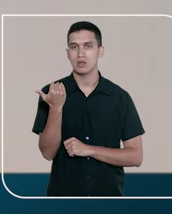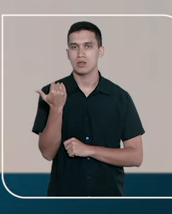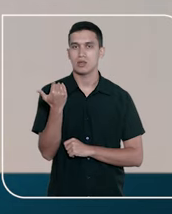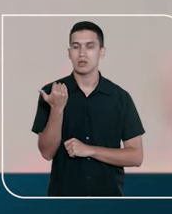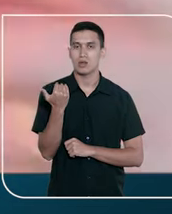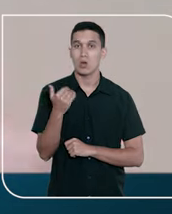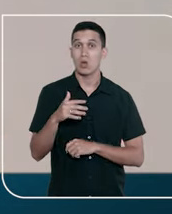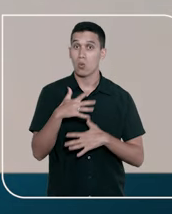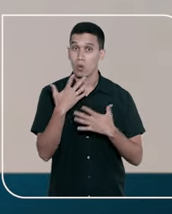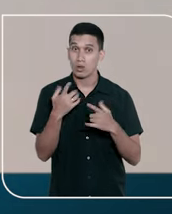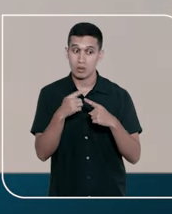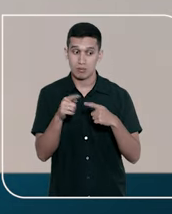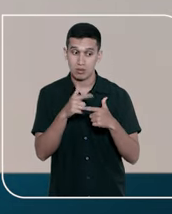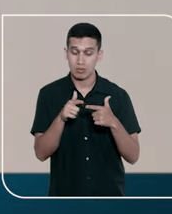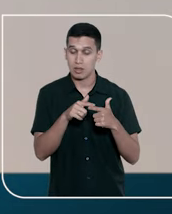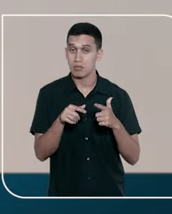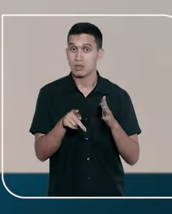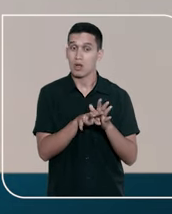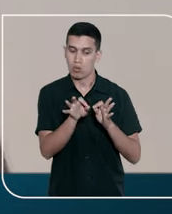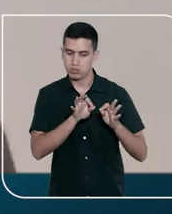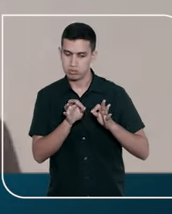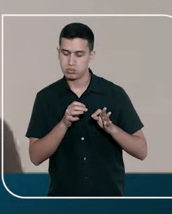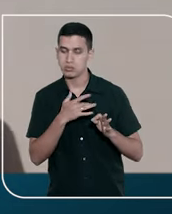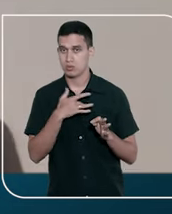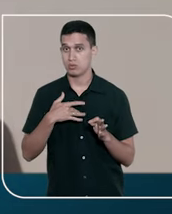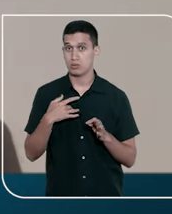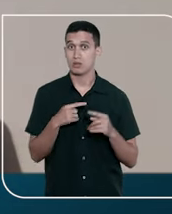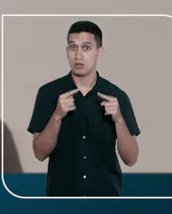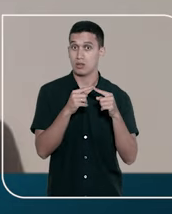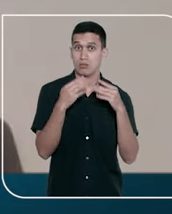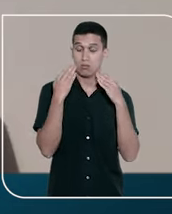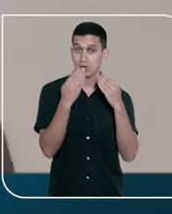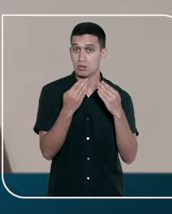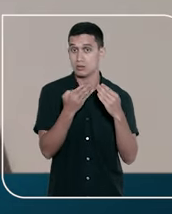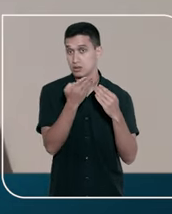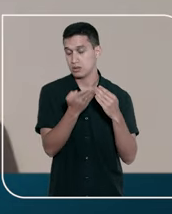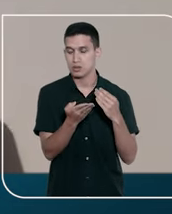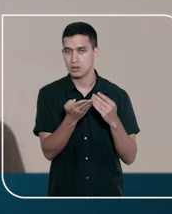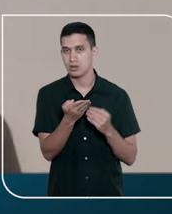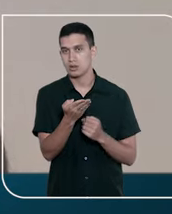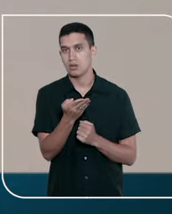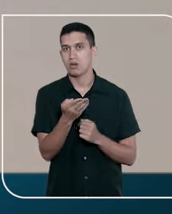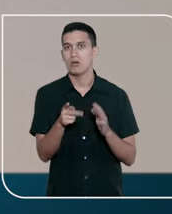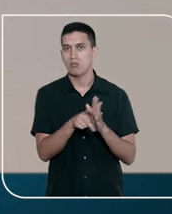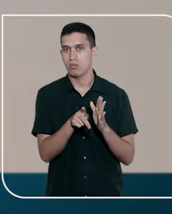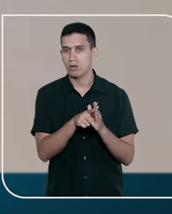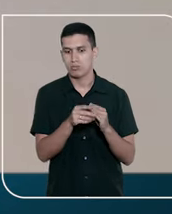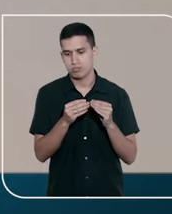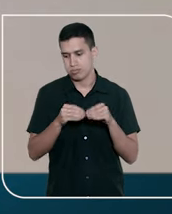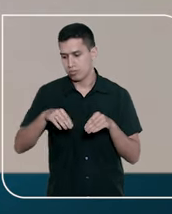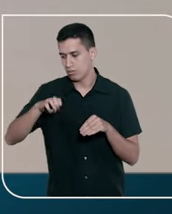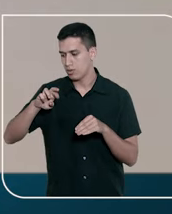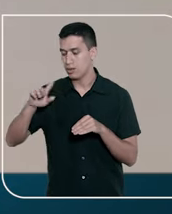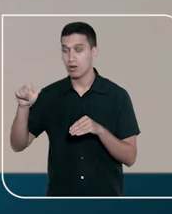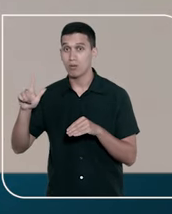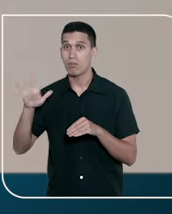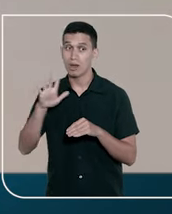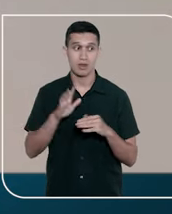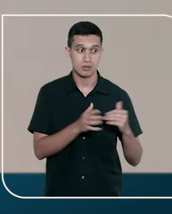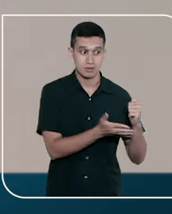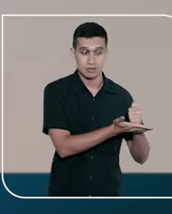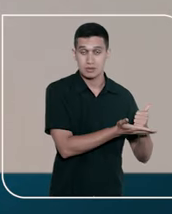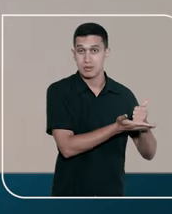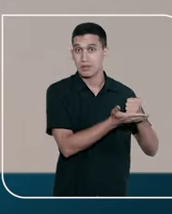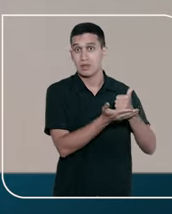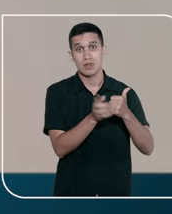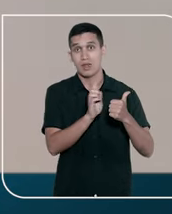ameaça a vida, é que implica a indenização em re ipsa, né? Por dano moral. Agora aqui, no transporte aéreo, é o contrário. Você